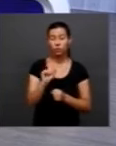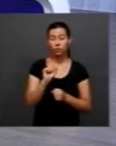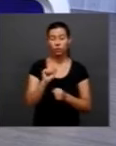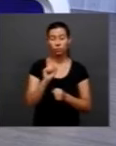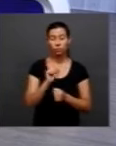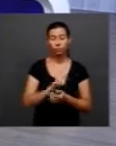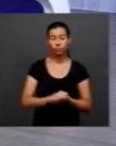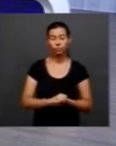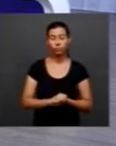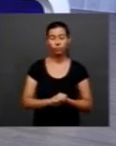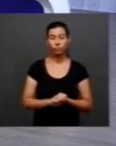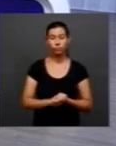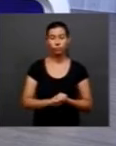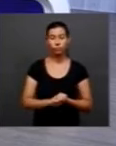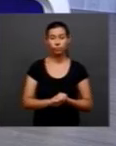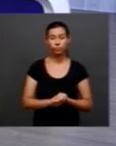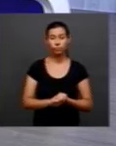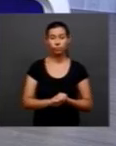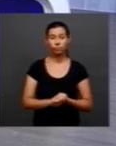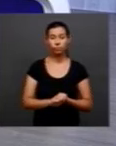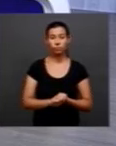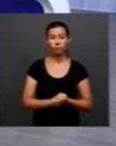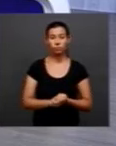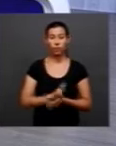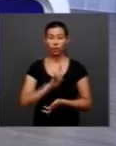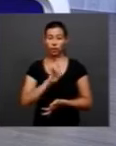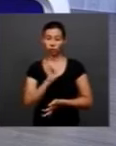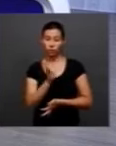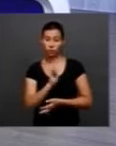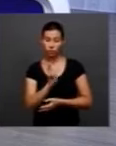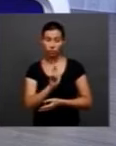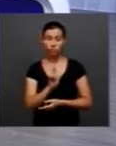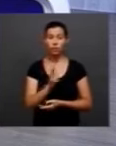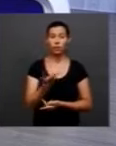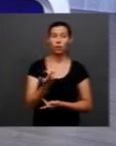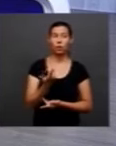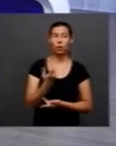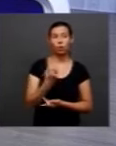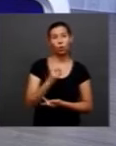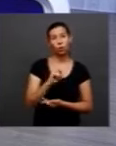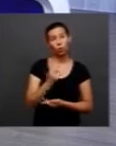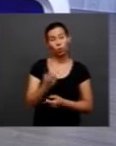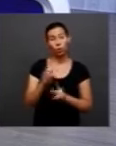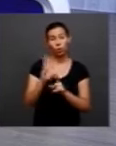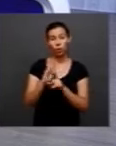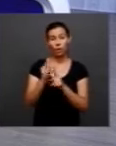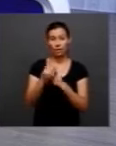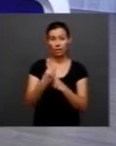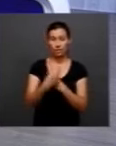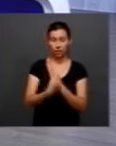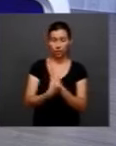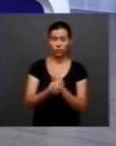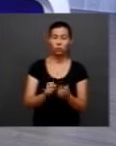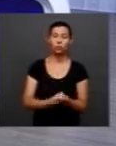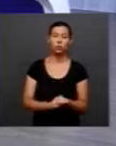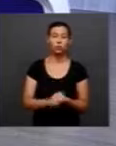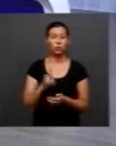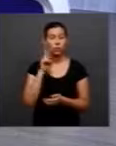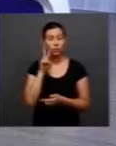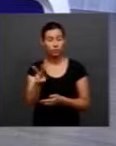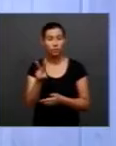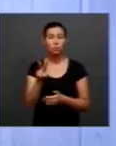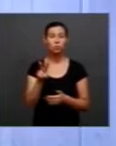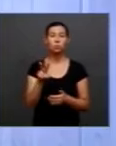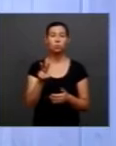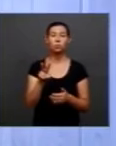homofobia, do assédio, vamos dizer assim. Não da homofobia, do assédio. acabamos de ver agora na Impressa